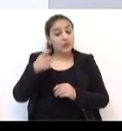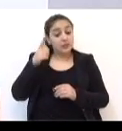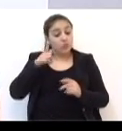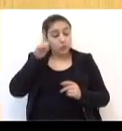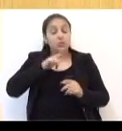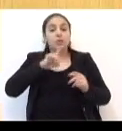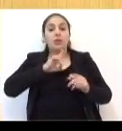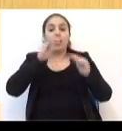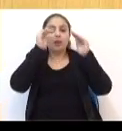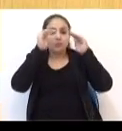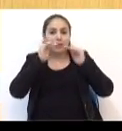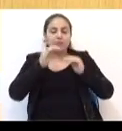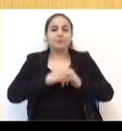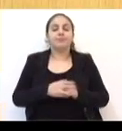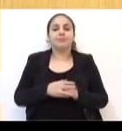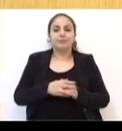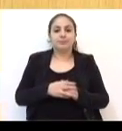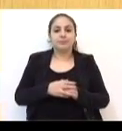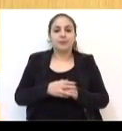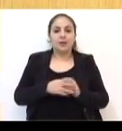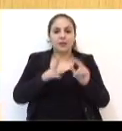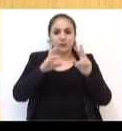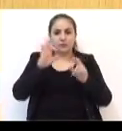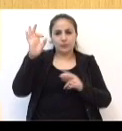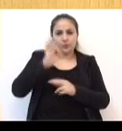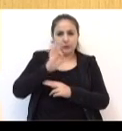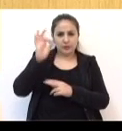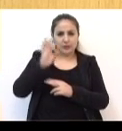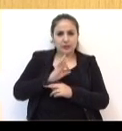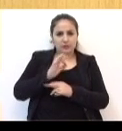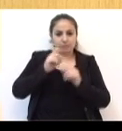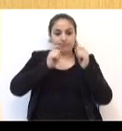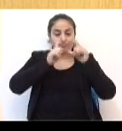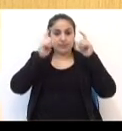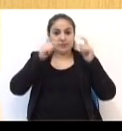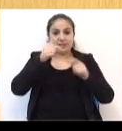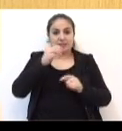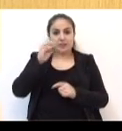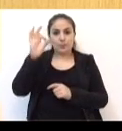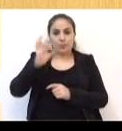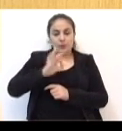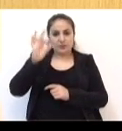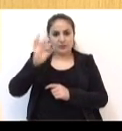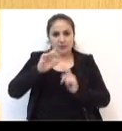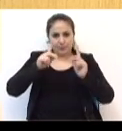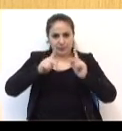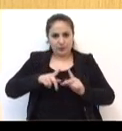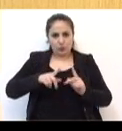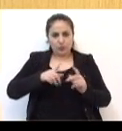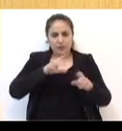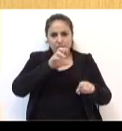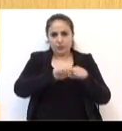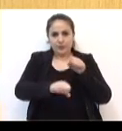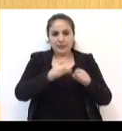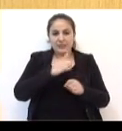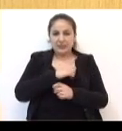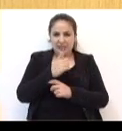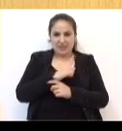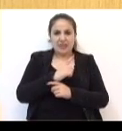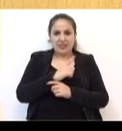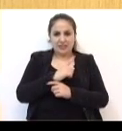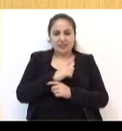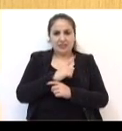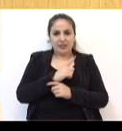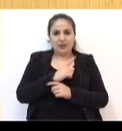respeitada por isso. E sobre a estatística alarmante de que 70% dos casos de estupro têm como vítimas